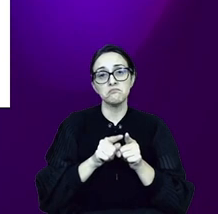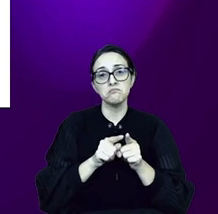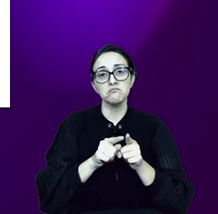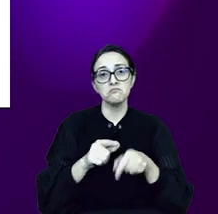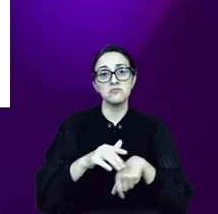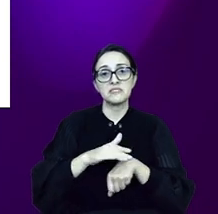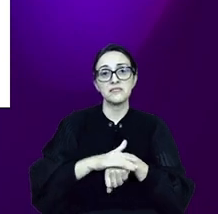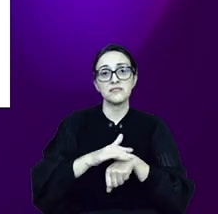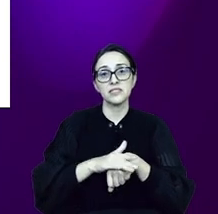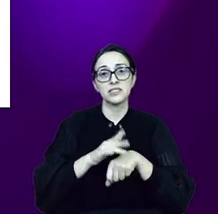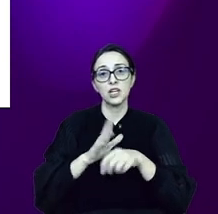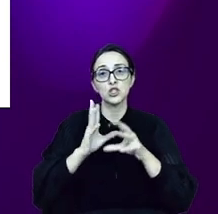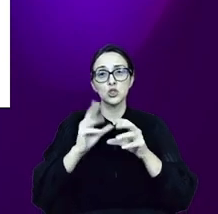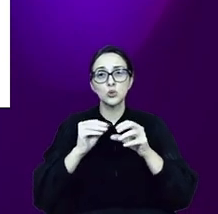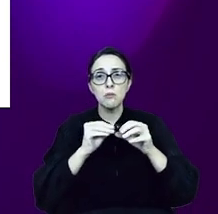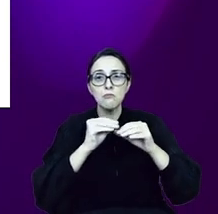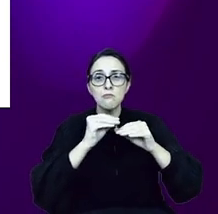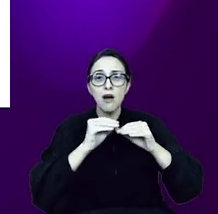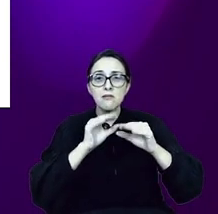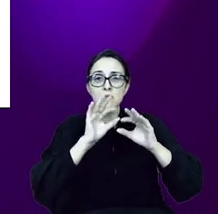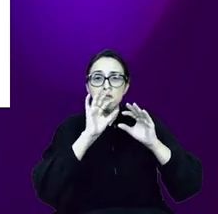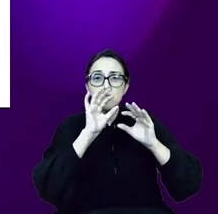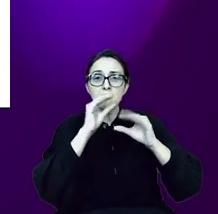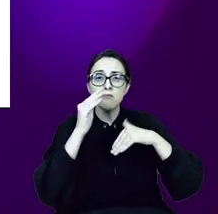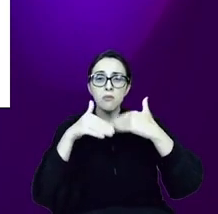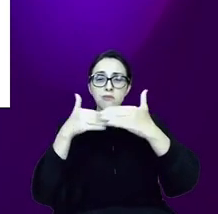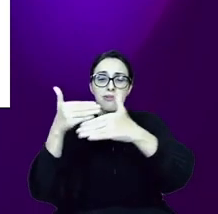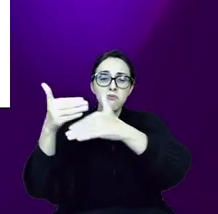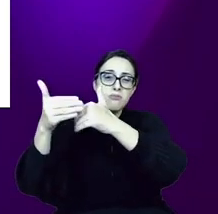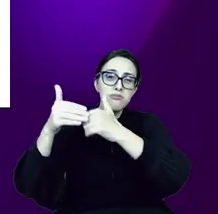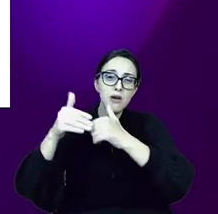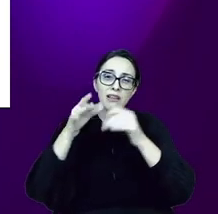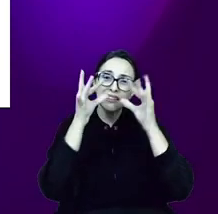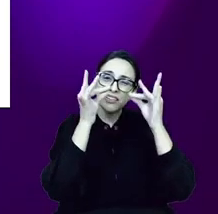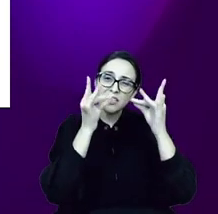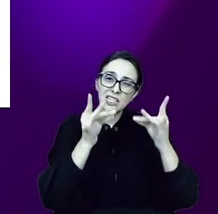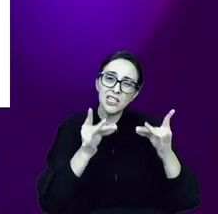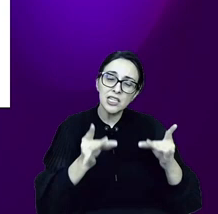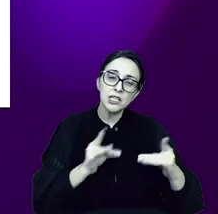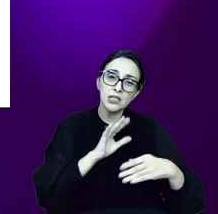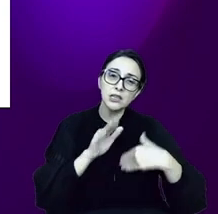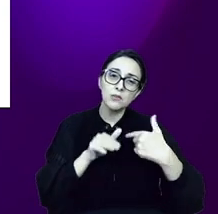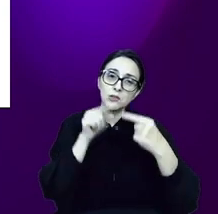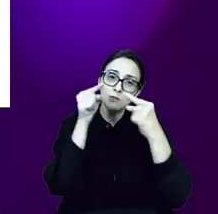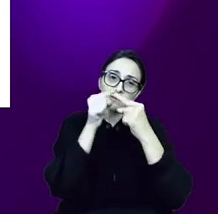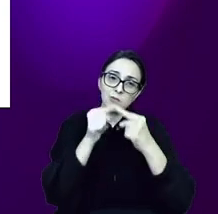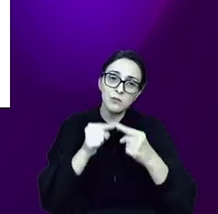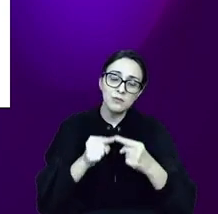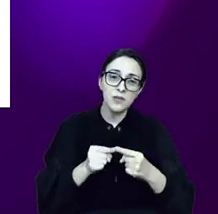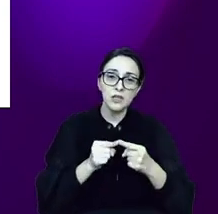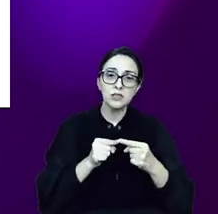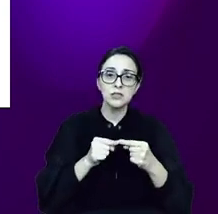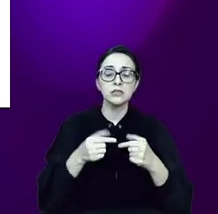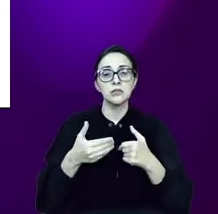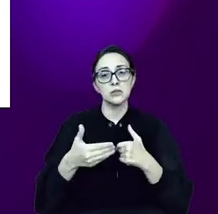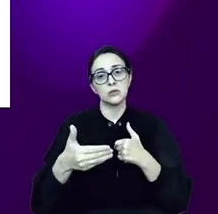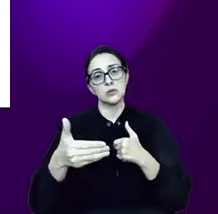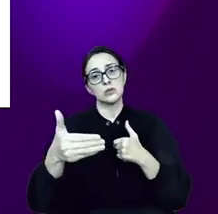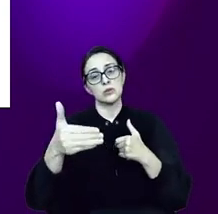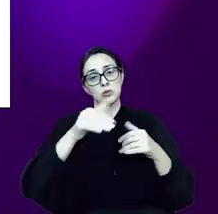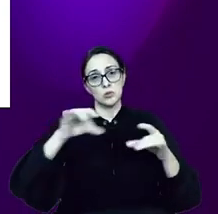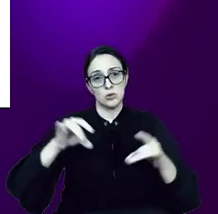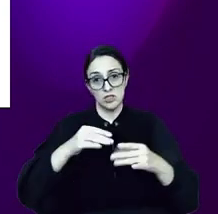fez, como eu falei, toda uma construção, e essa construção depois a gente aplicou na análise de diferentes desfechos. Então, um